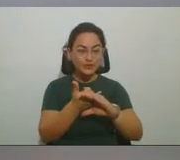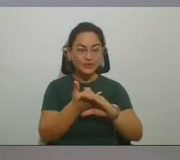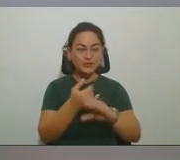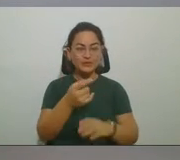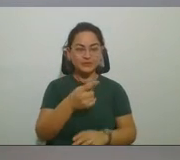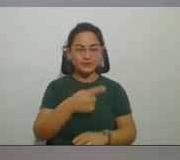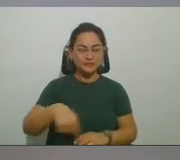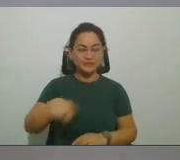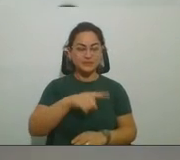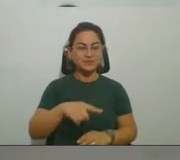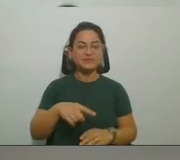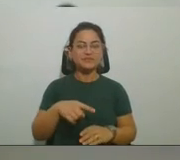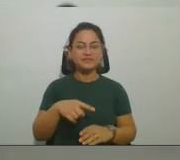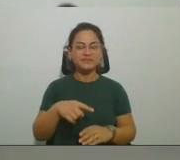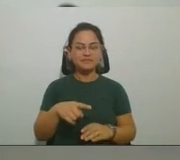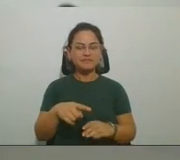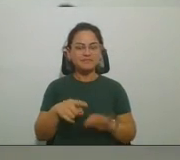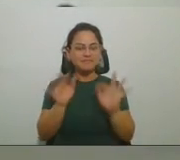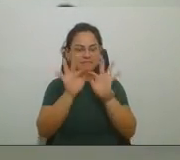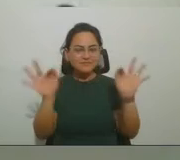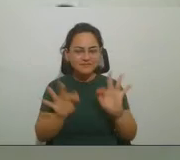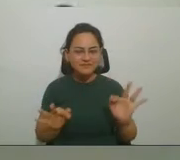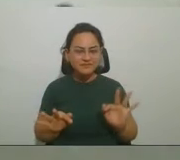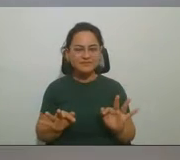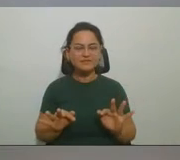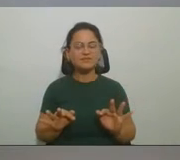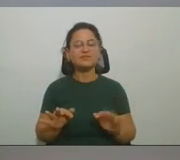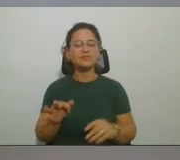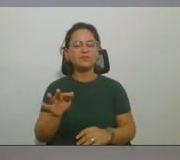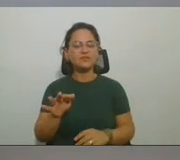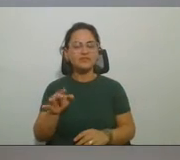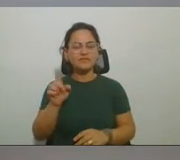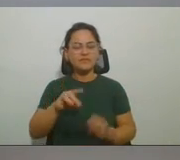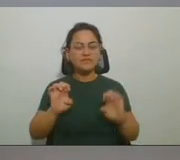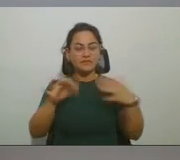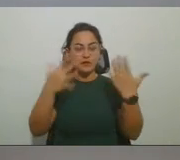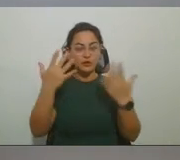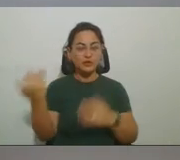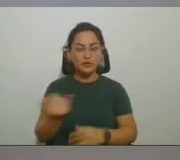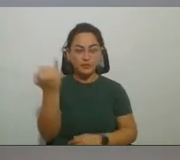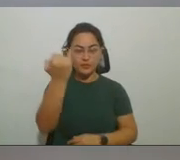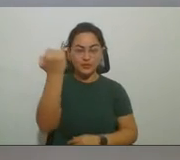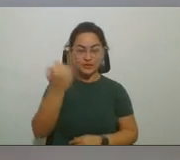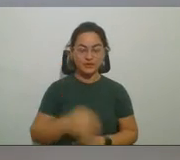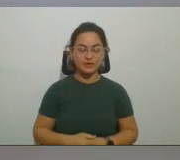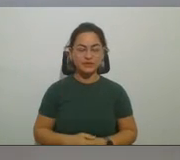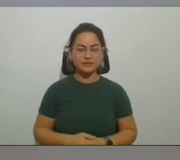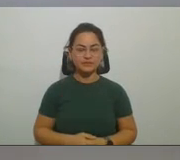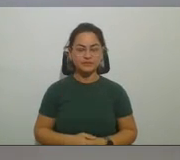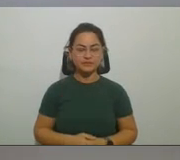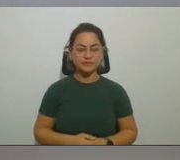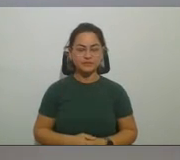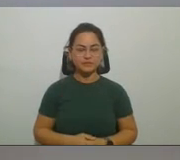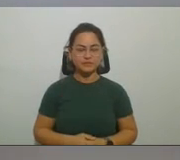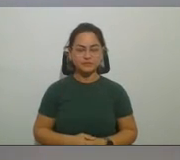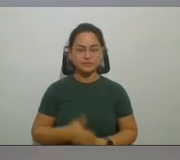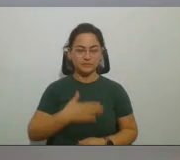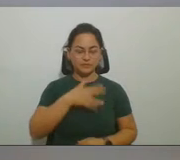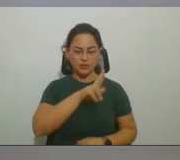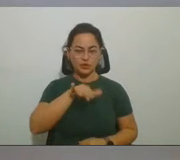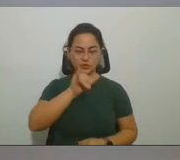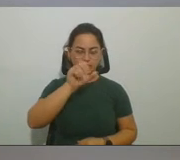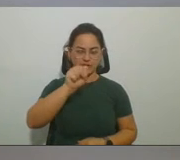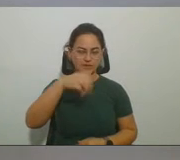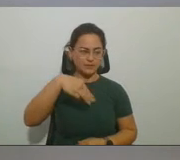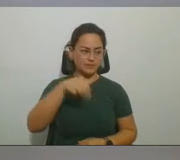que abrimos esse evento tão importante. Meu nome, né, é Ismael